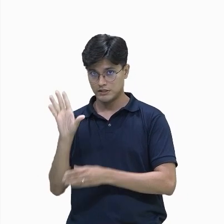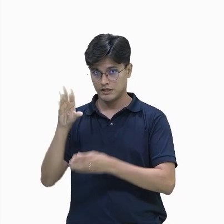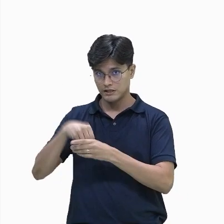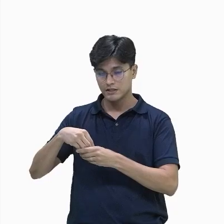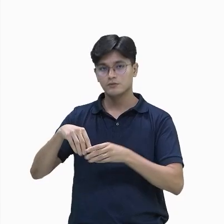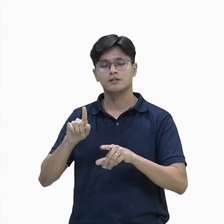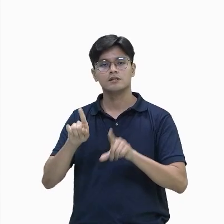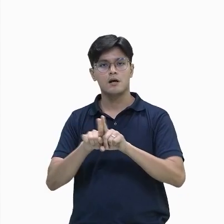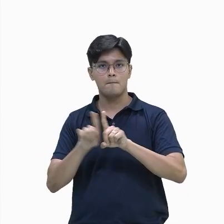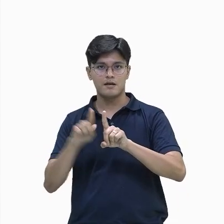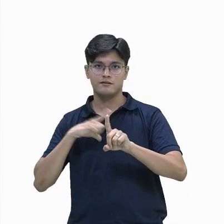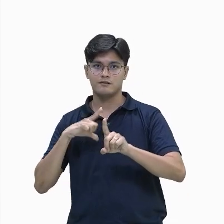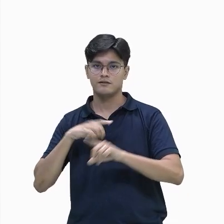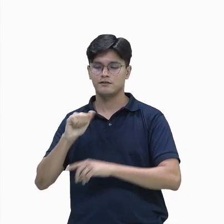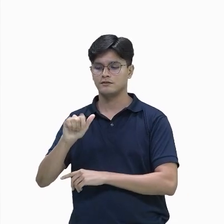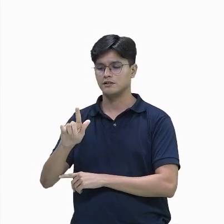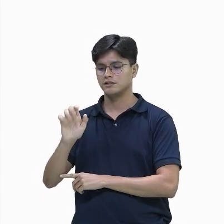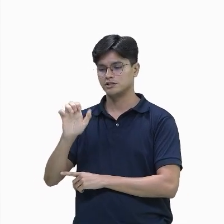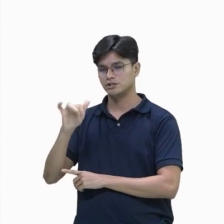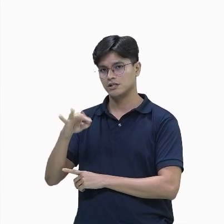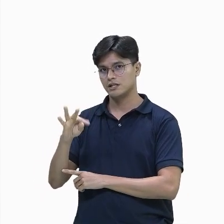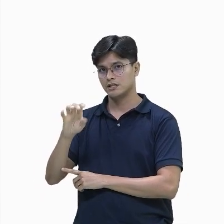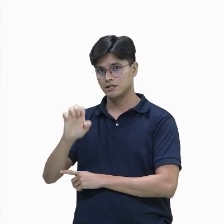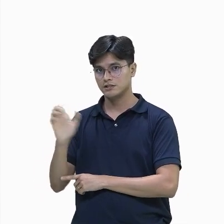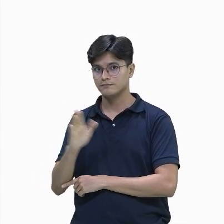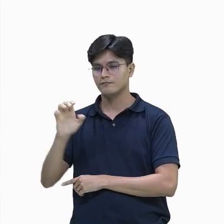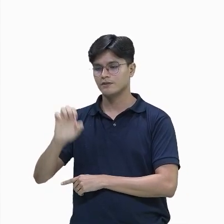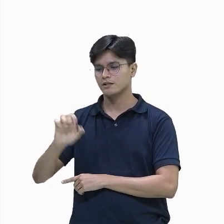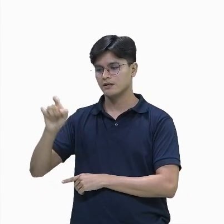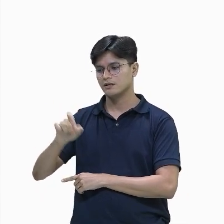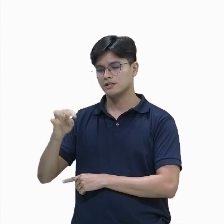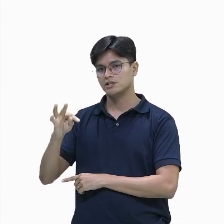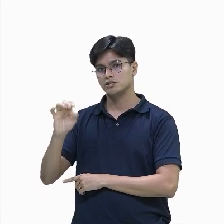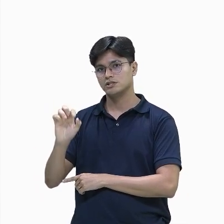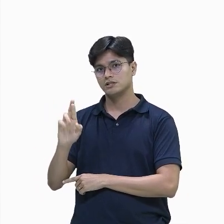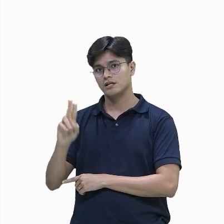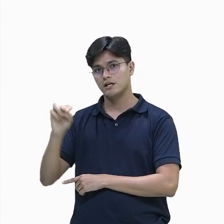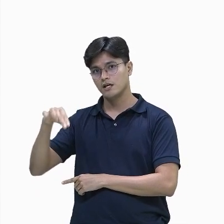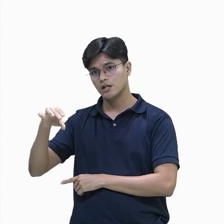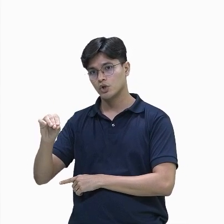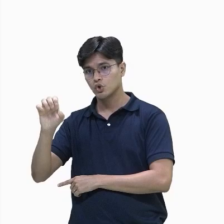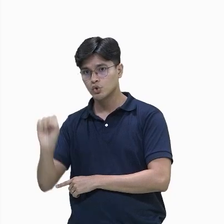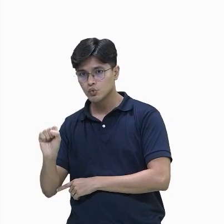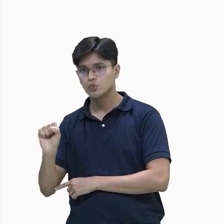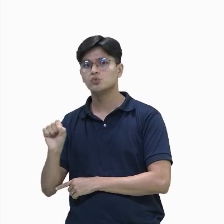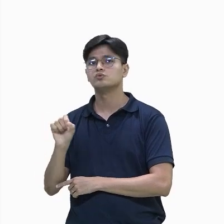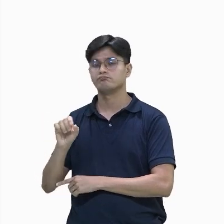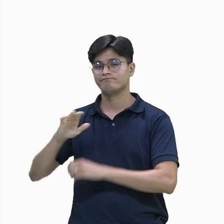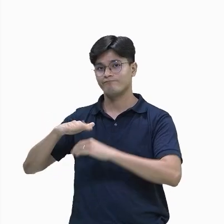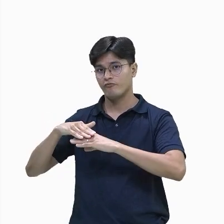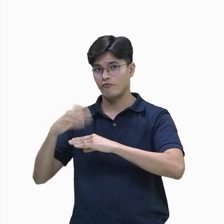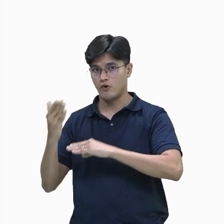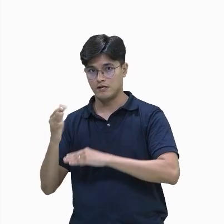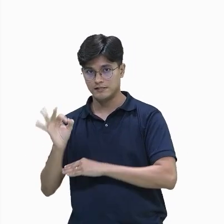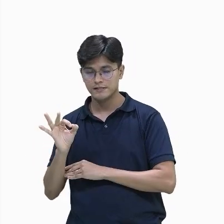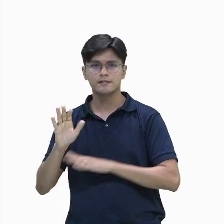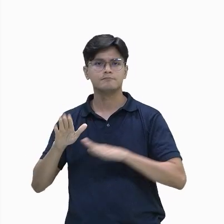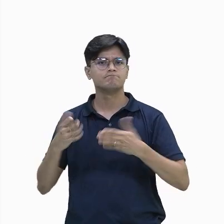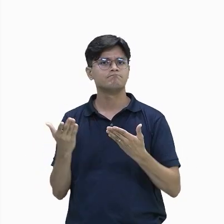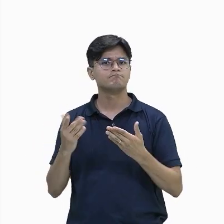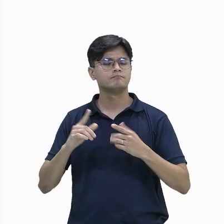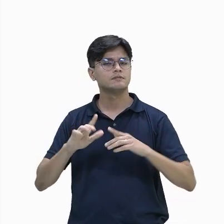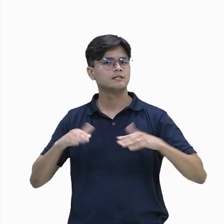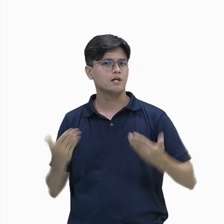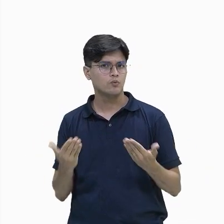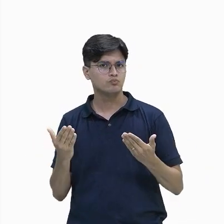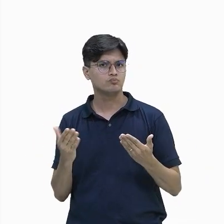externos. O nome já está falando para a gente, interno, porque está ocorrendo, né, ali dentro,